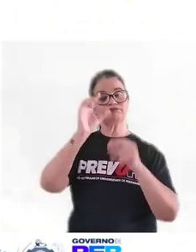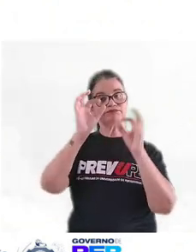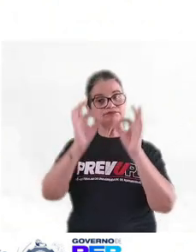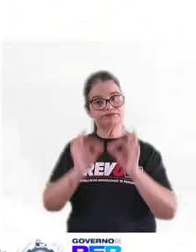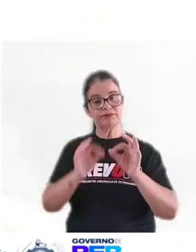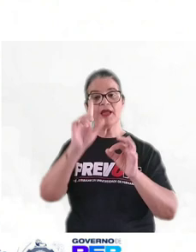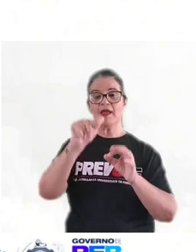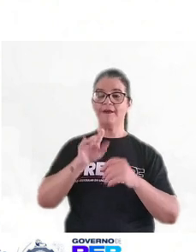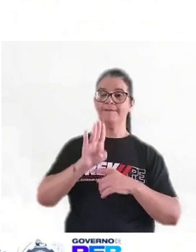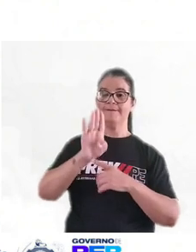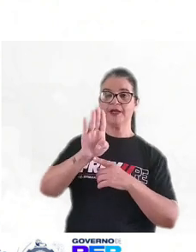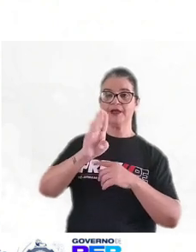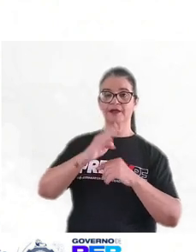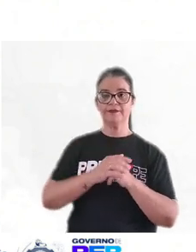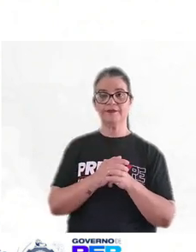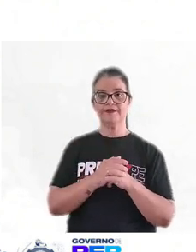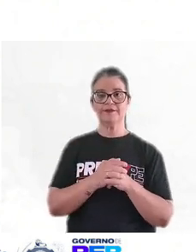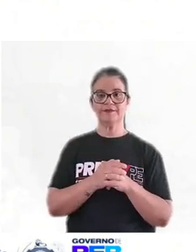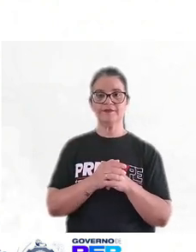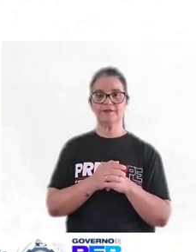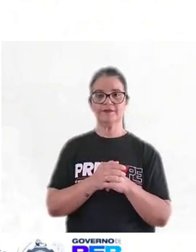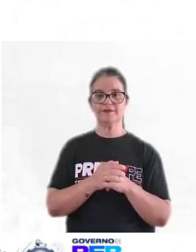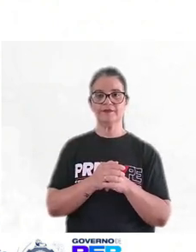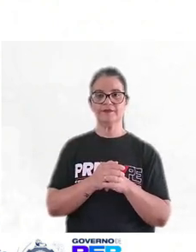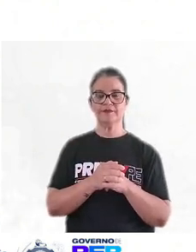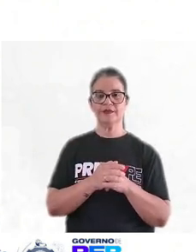a alternativa correta é a alternativa B.